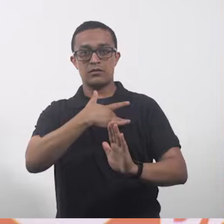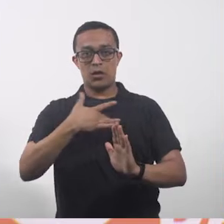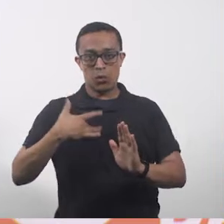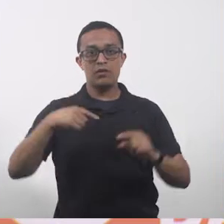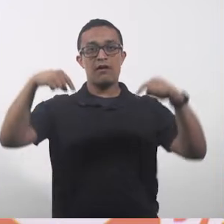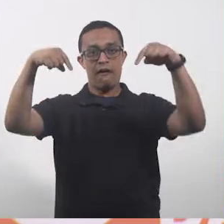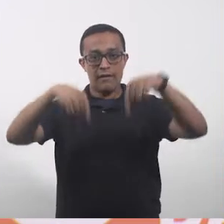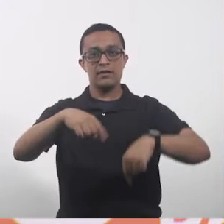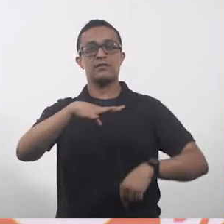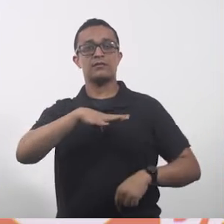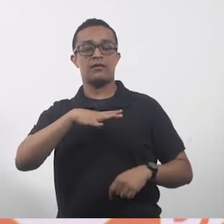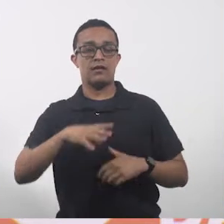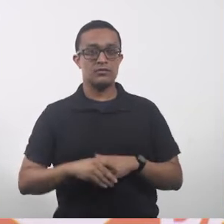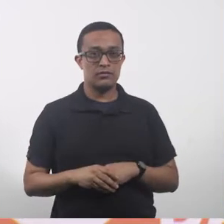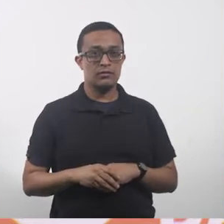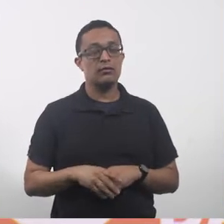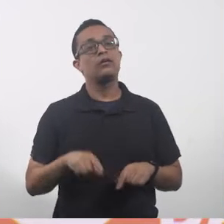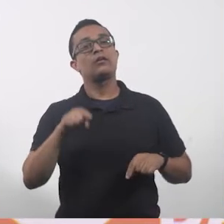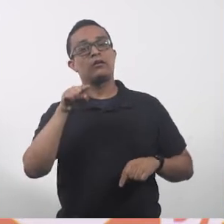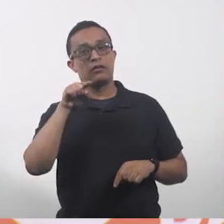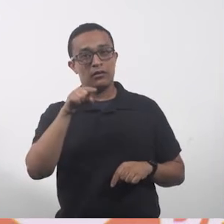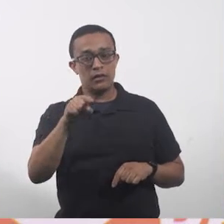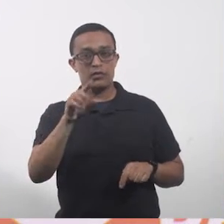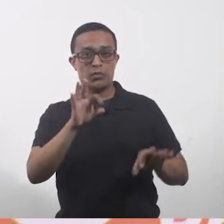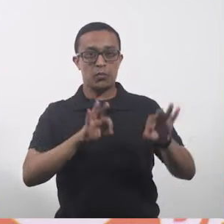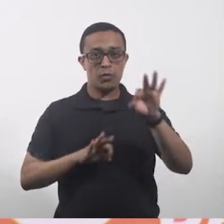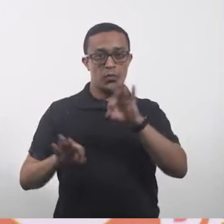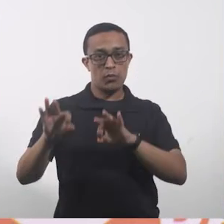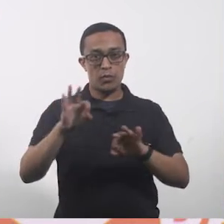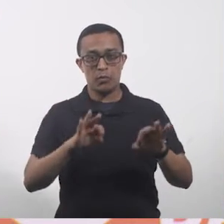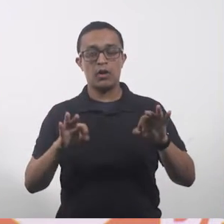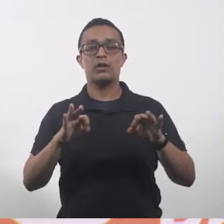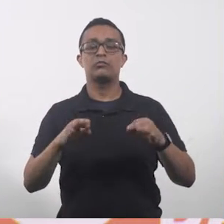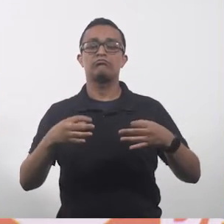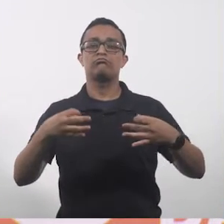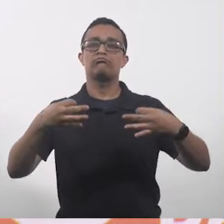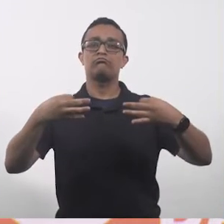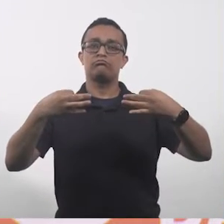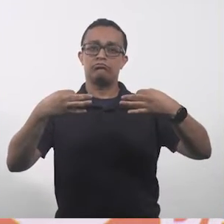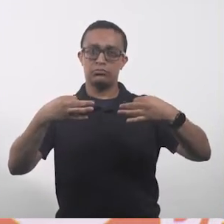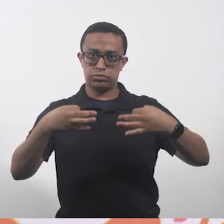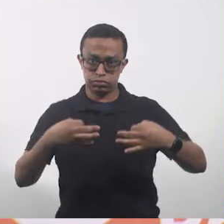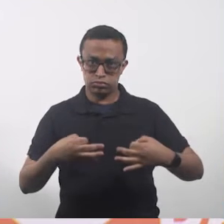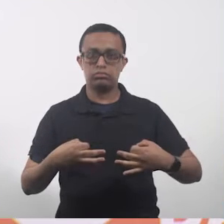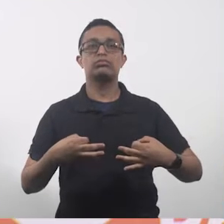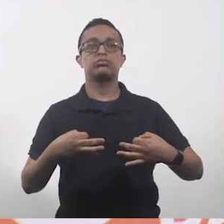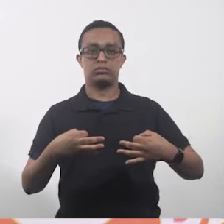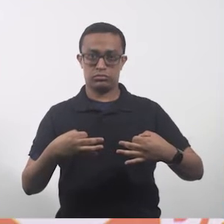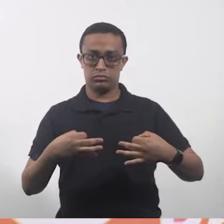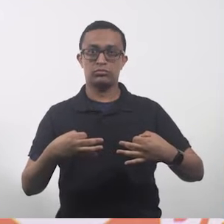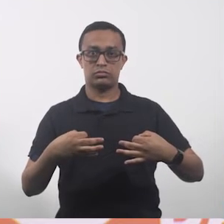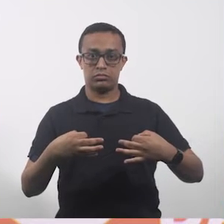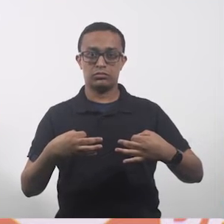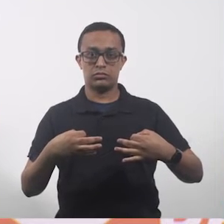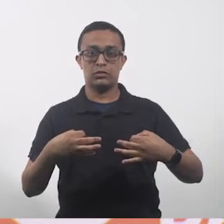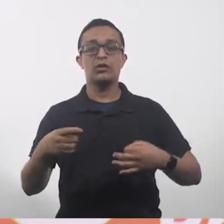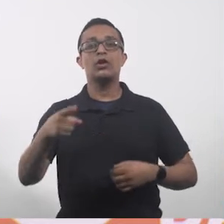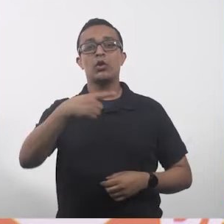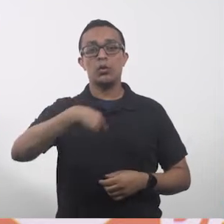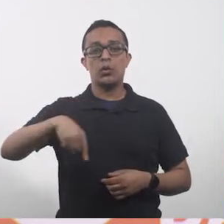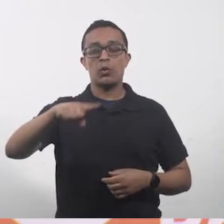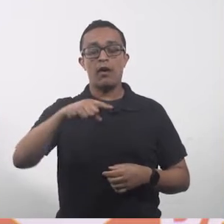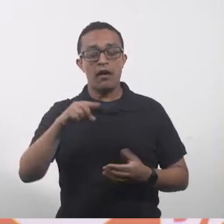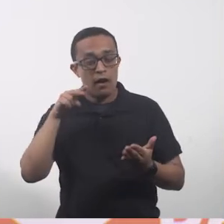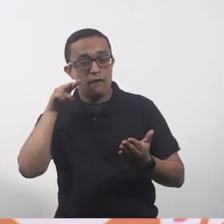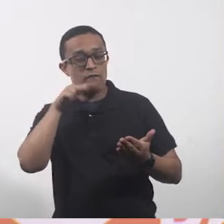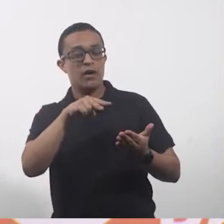na cidade. Isso vai compor um plano bastante sólido, bastante robusto, que nos fez tomar